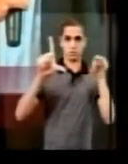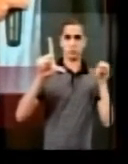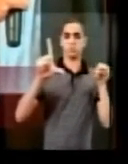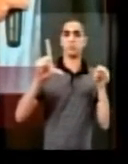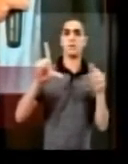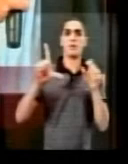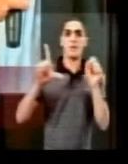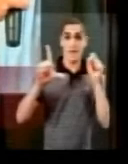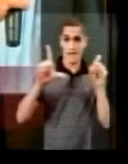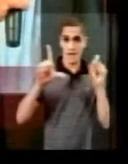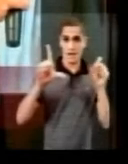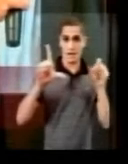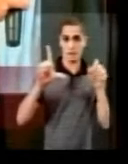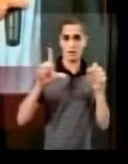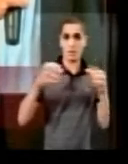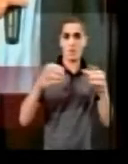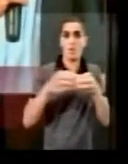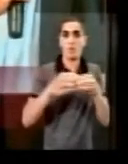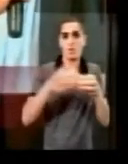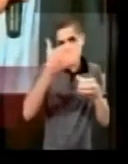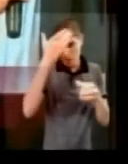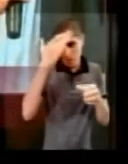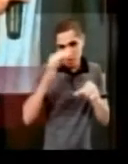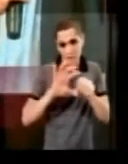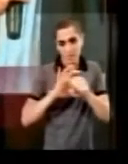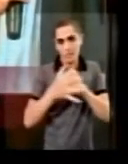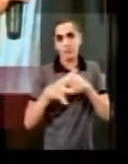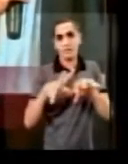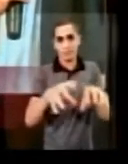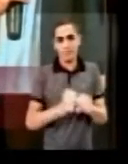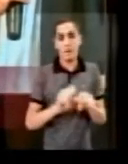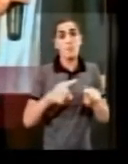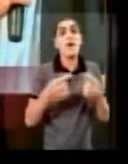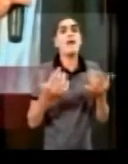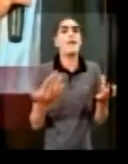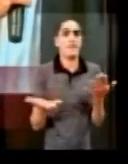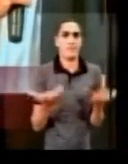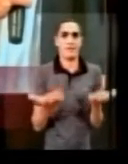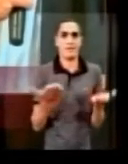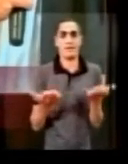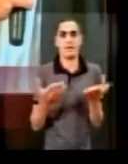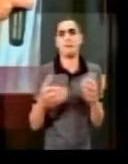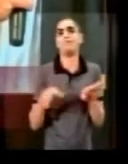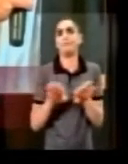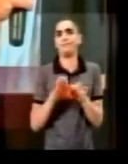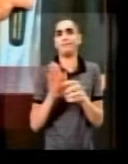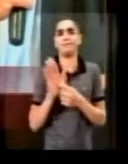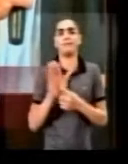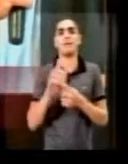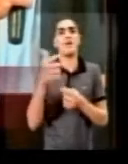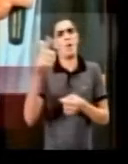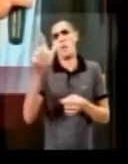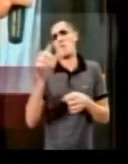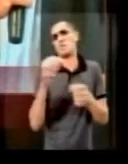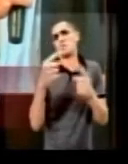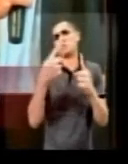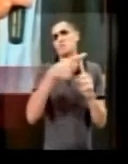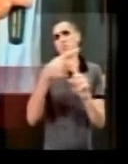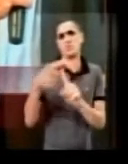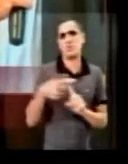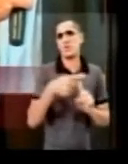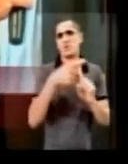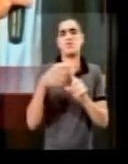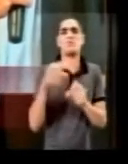casos leves. Obviamente, esses casos leves correspondem a outros tipos virais também, só que